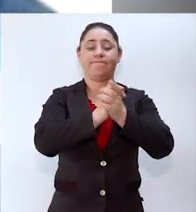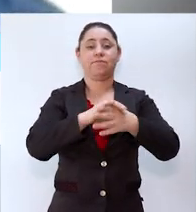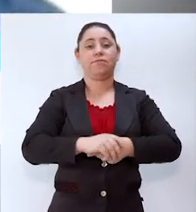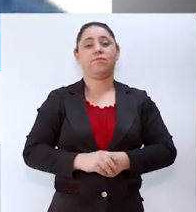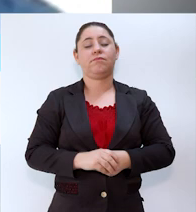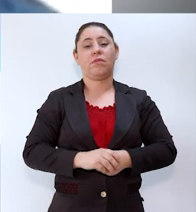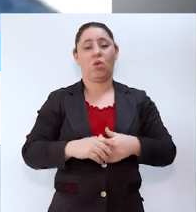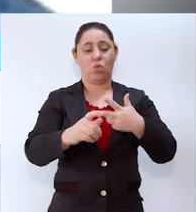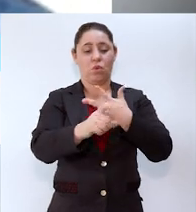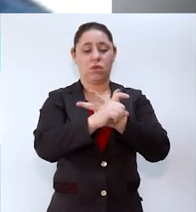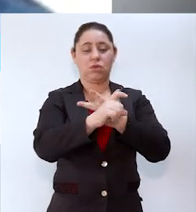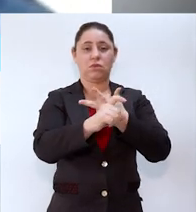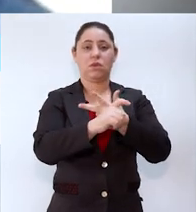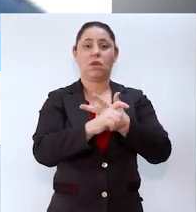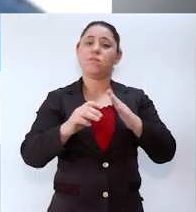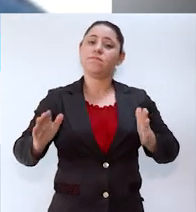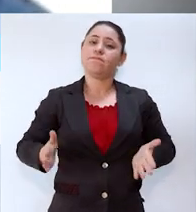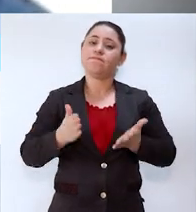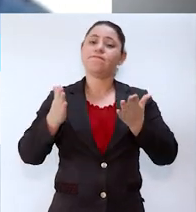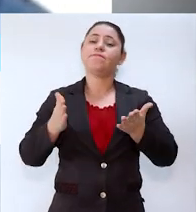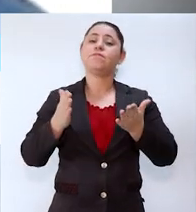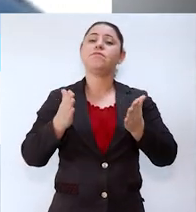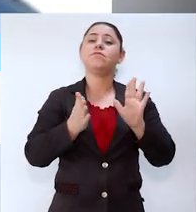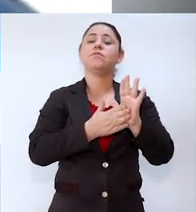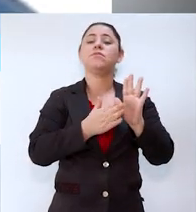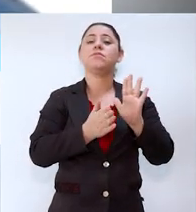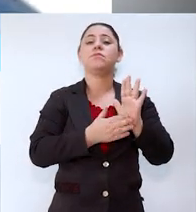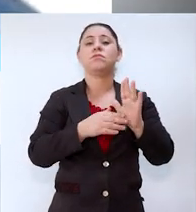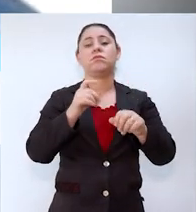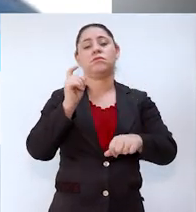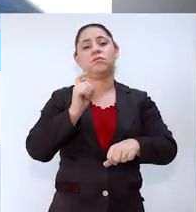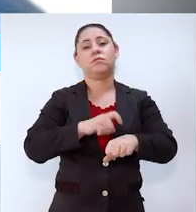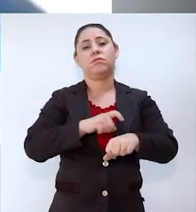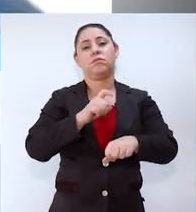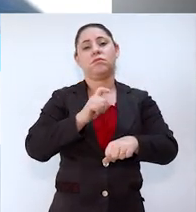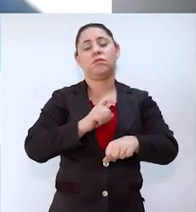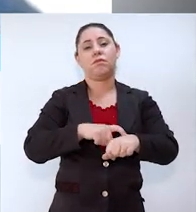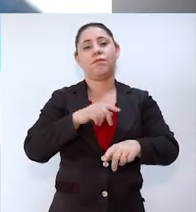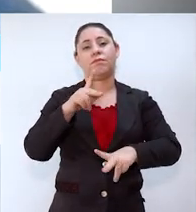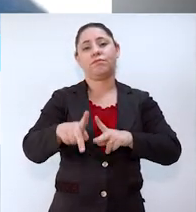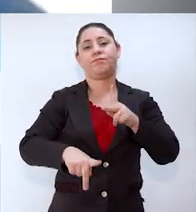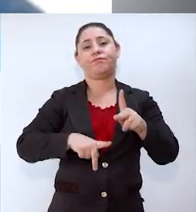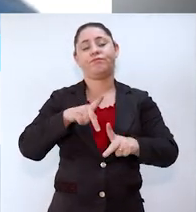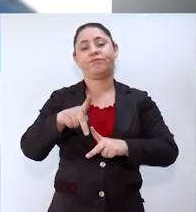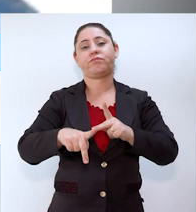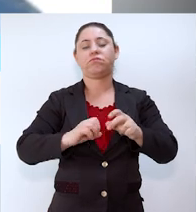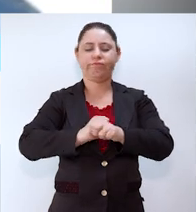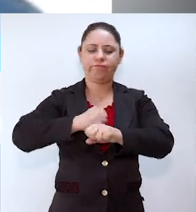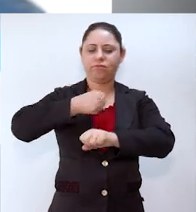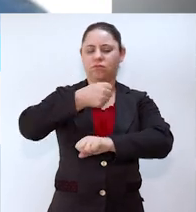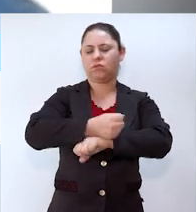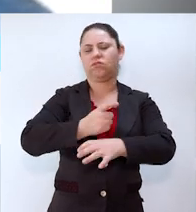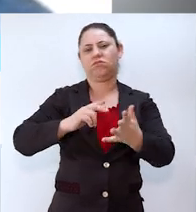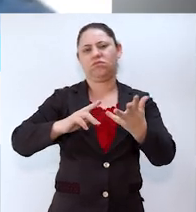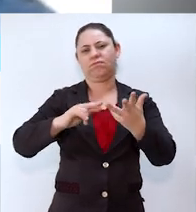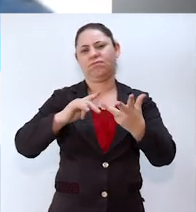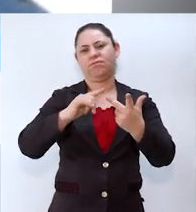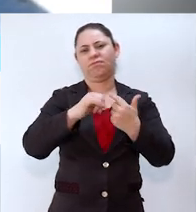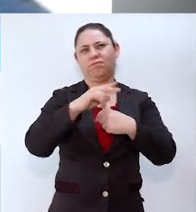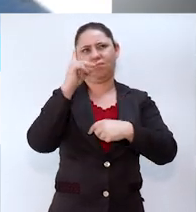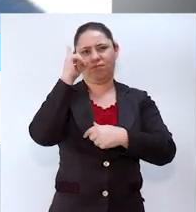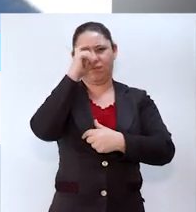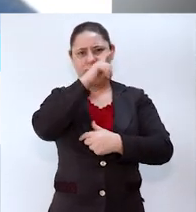o Poder Executivo por essa iniciativa, no momento em que a população enfrenta uma série